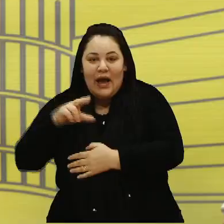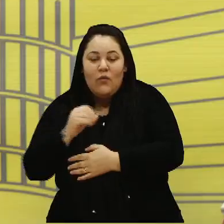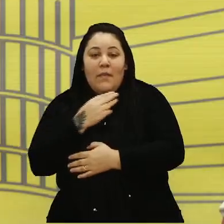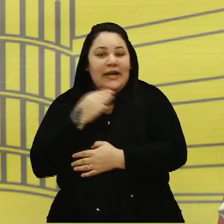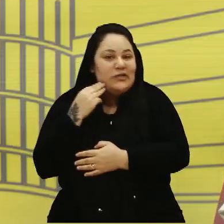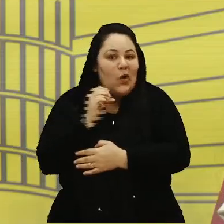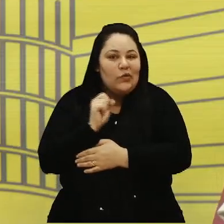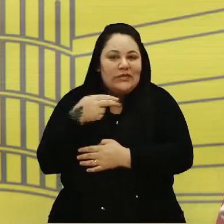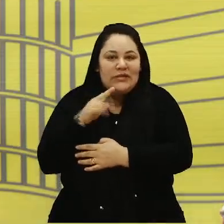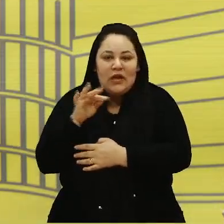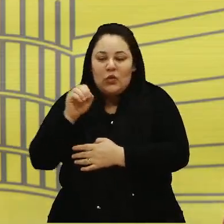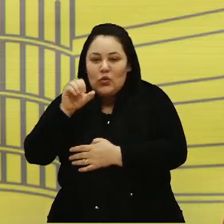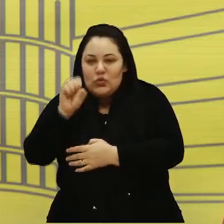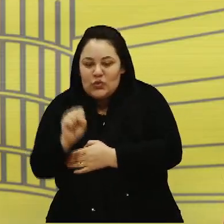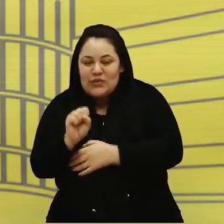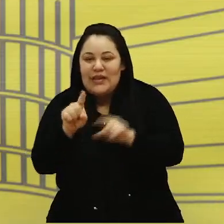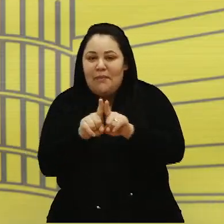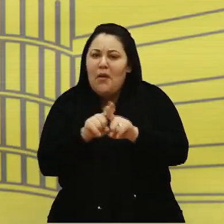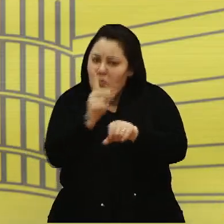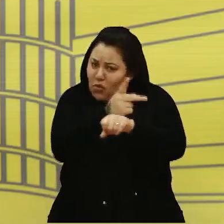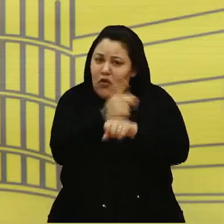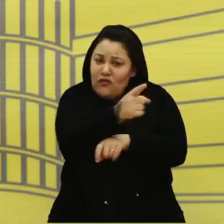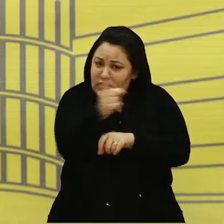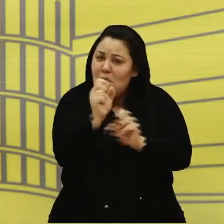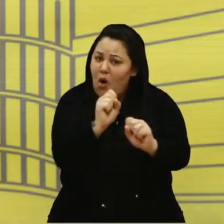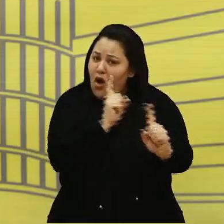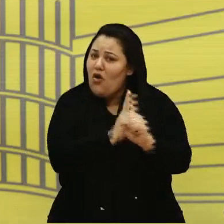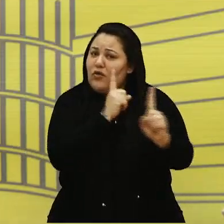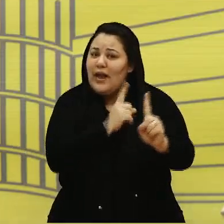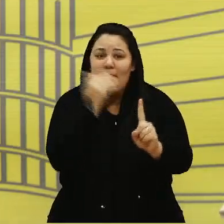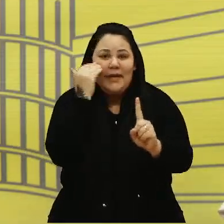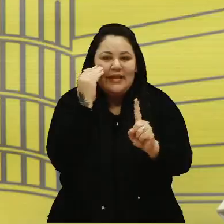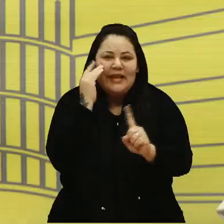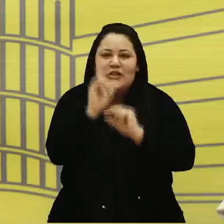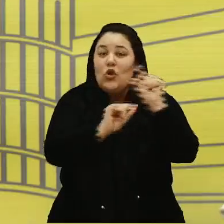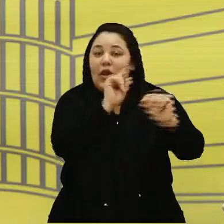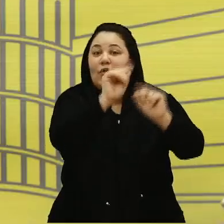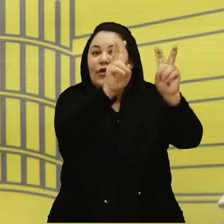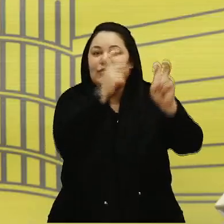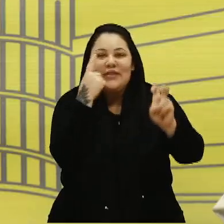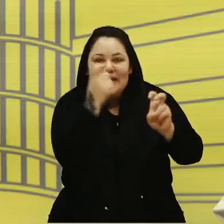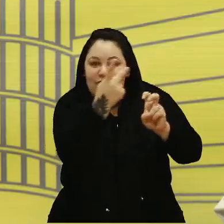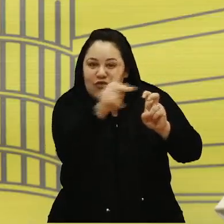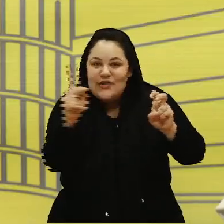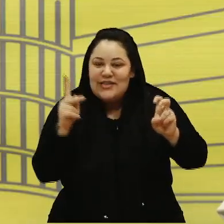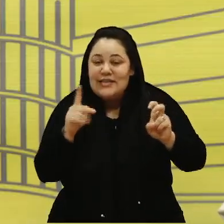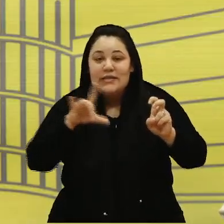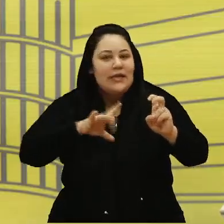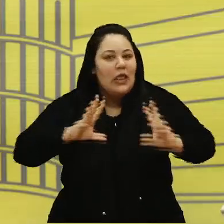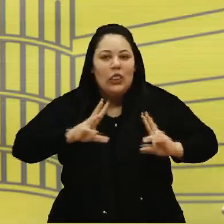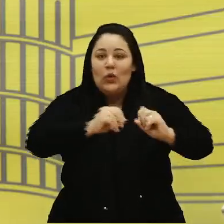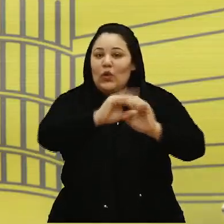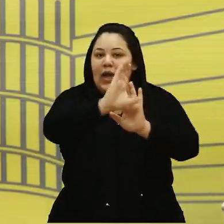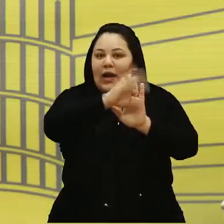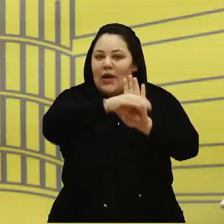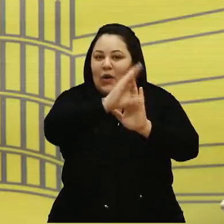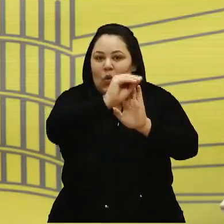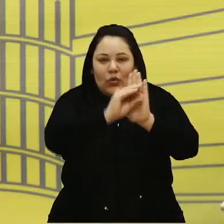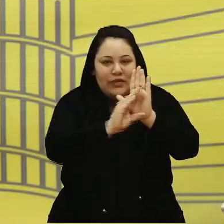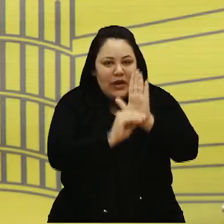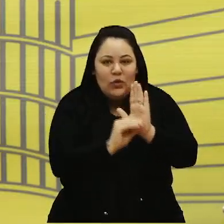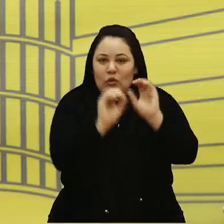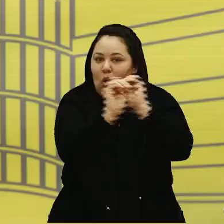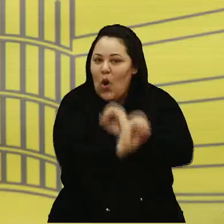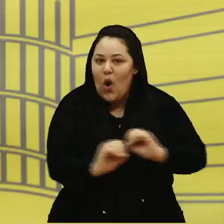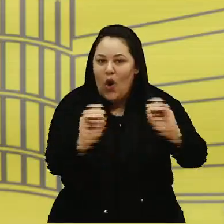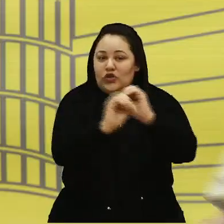Santos. Procurem, busquem lá para entender, vejam qual é o tema que mais interessa. Eles estão lá. É conteúdo essencial para a gente